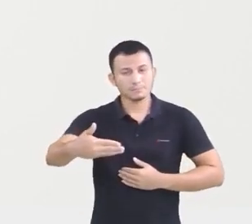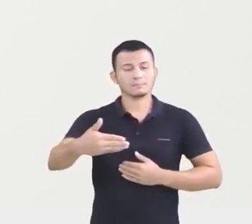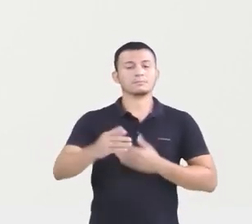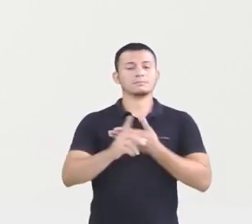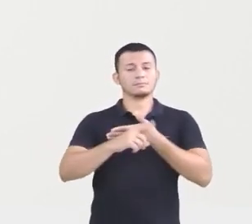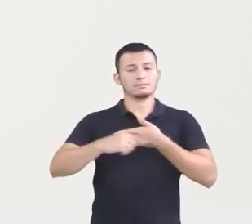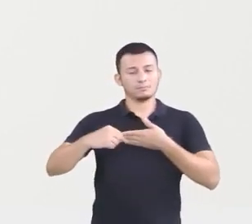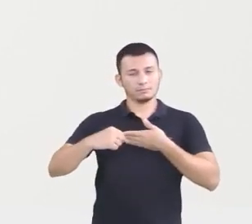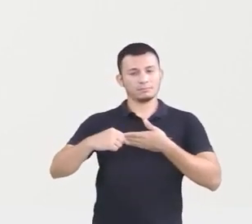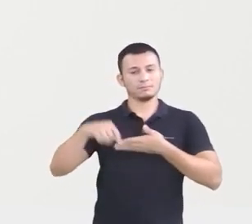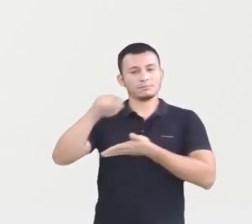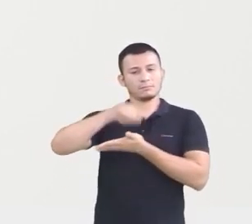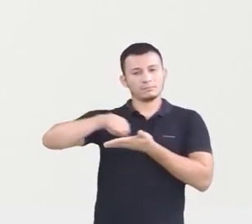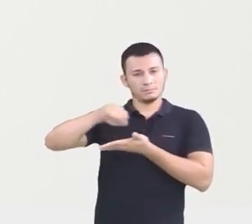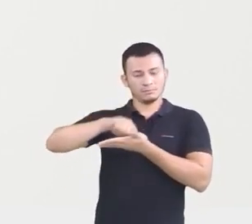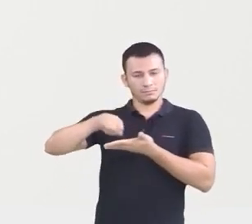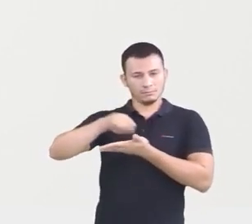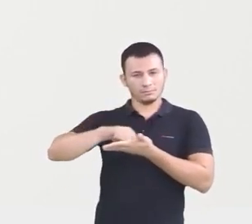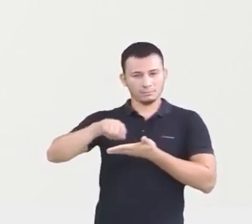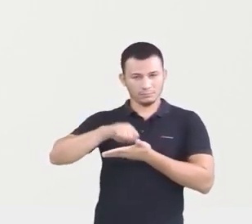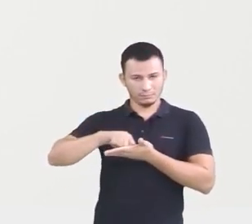Posteriormente, o autor